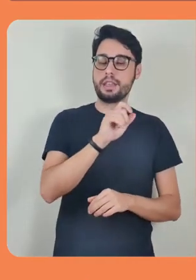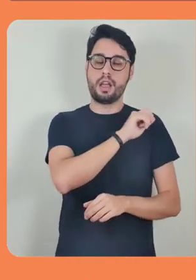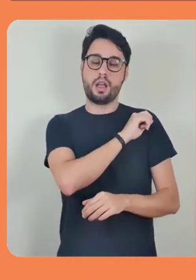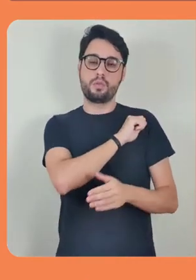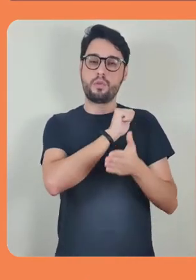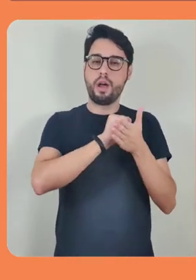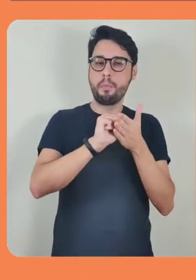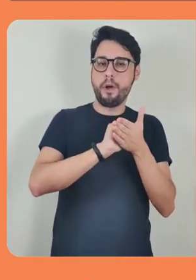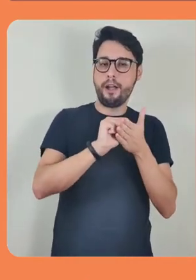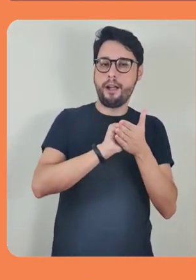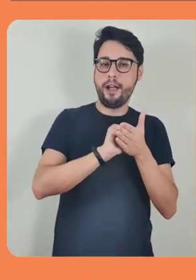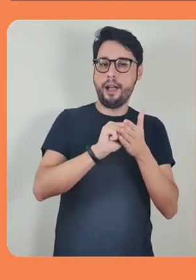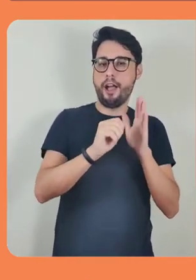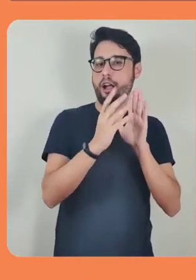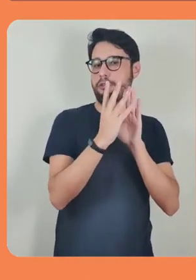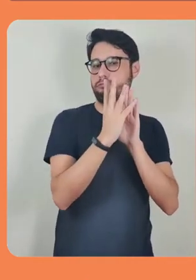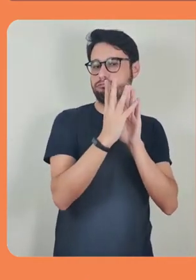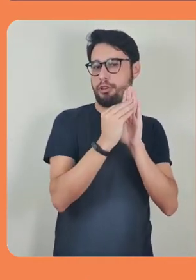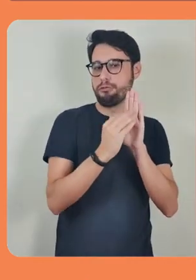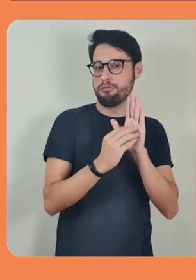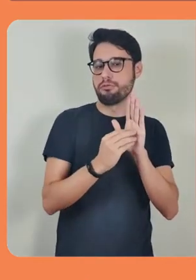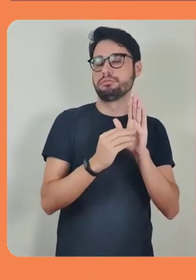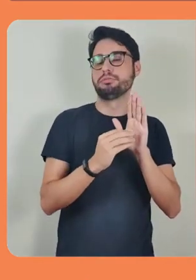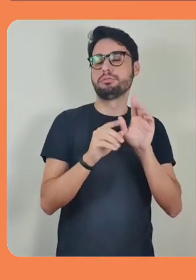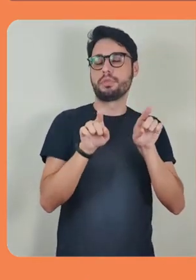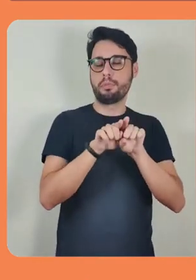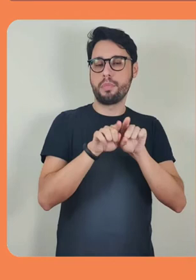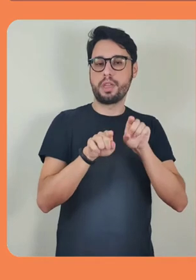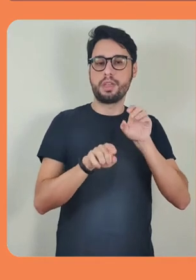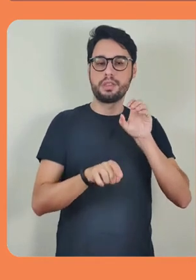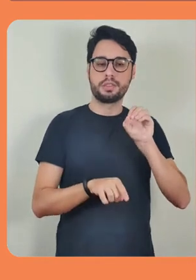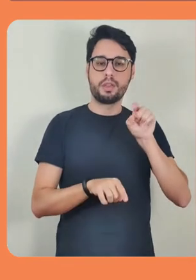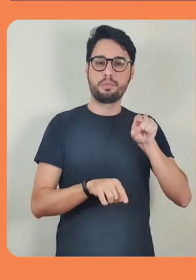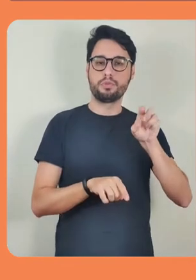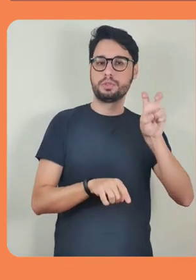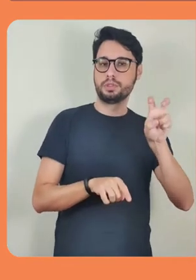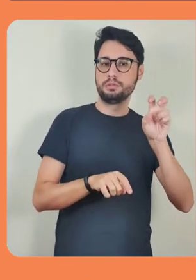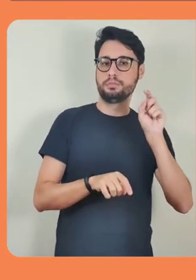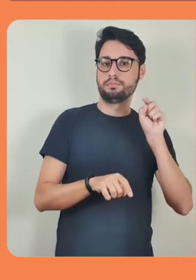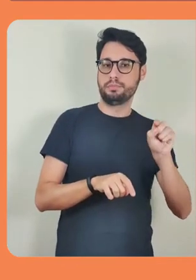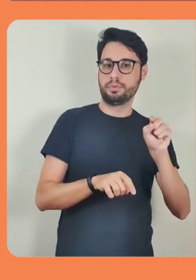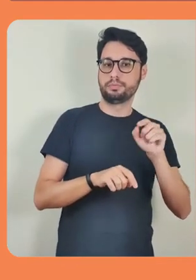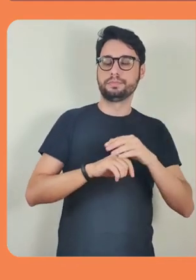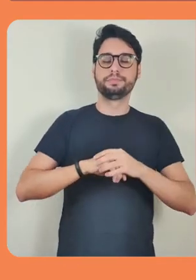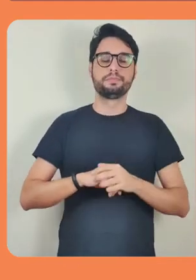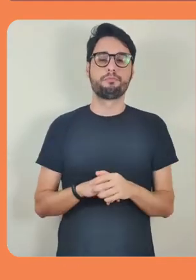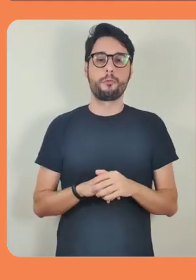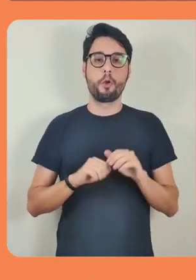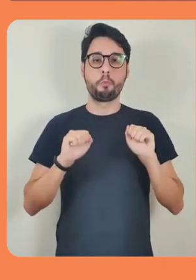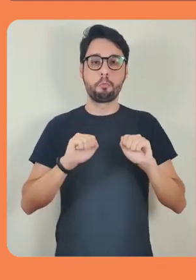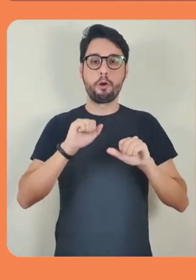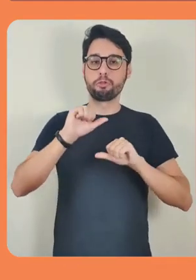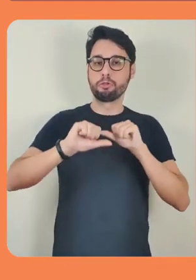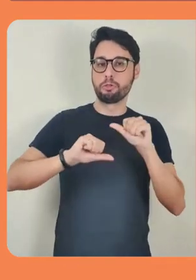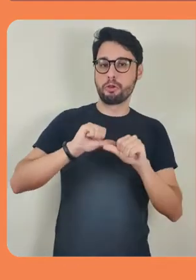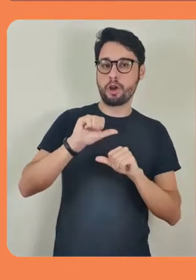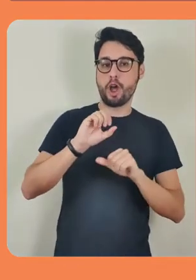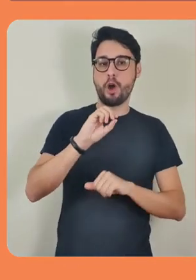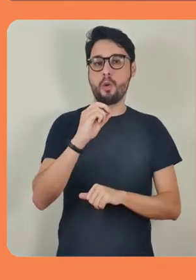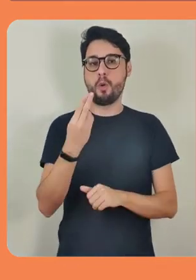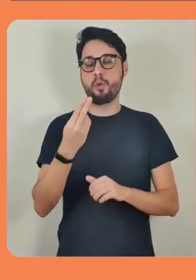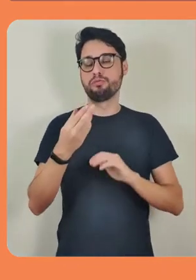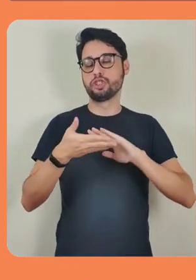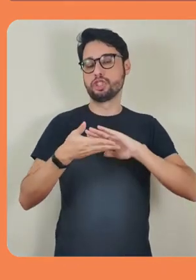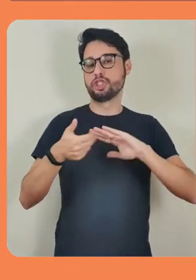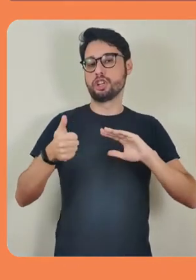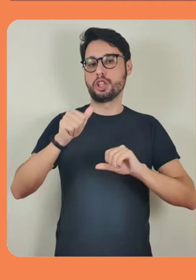Leia alguma coisa aqui Quando ele atualiza e zero ponto e se ele apagar algum conteúdo de algum em algum dos